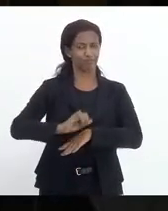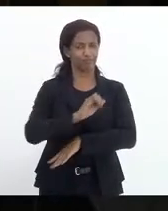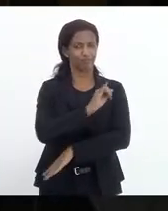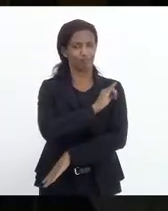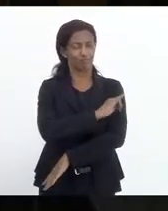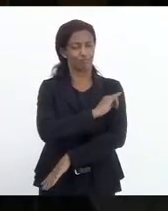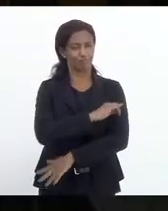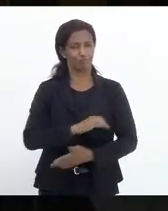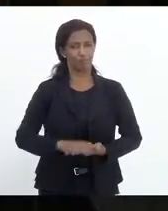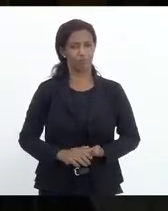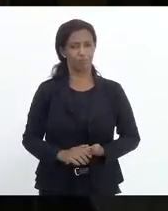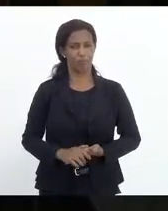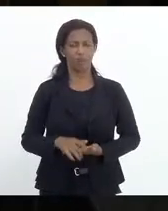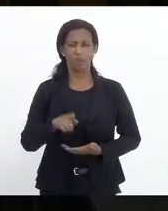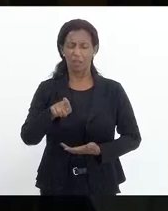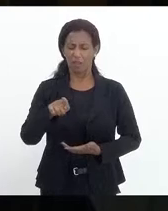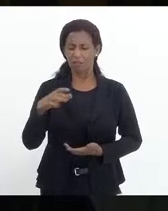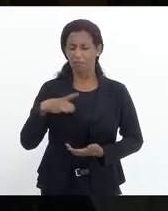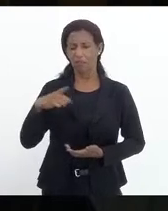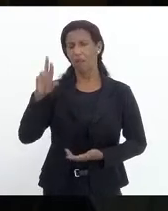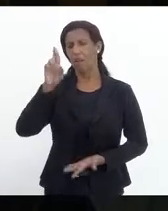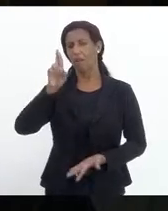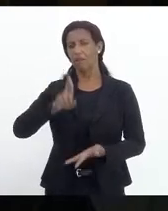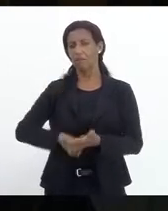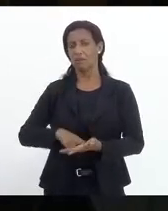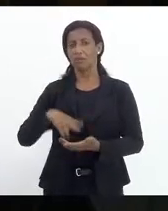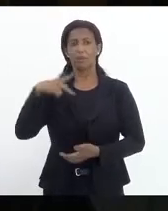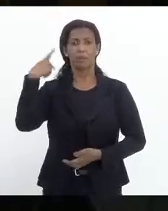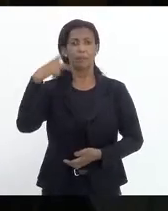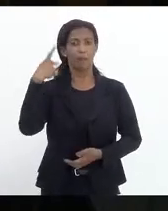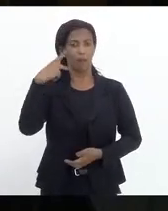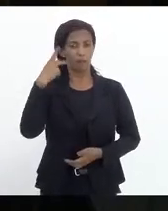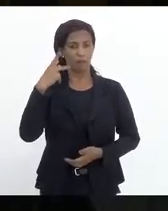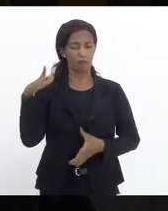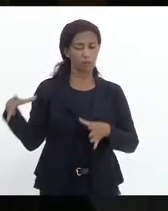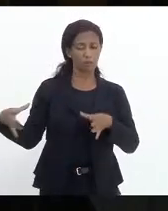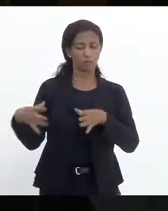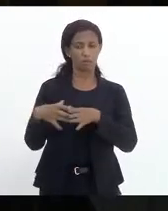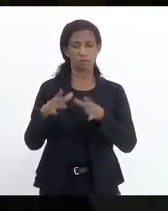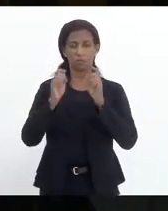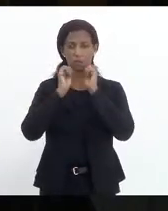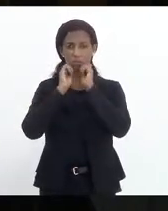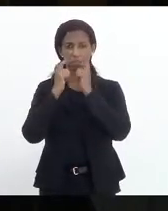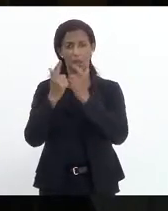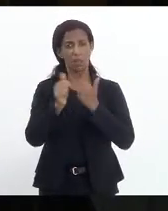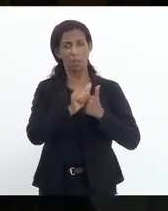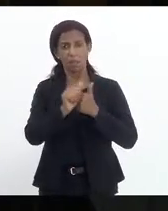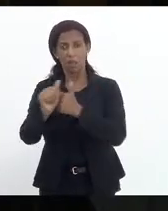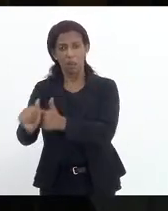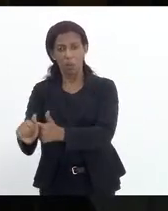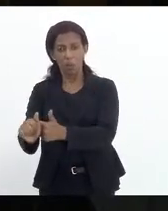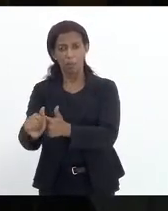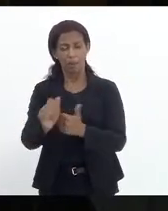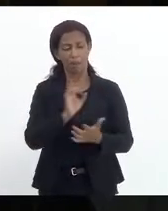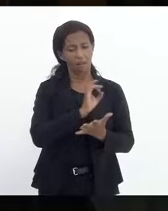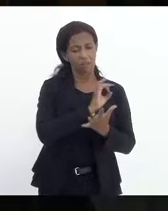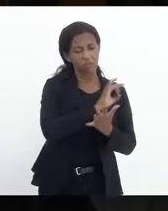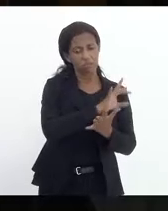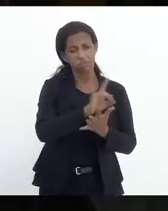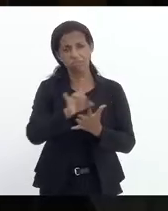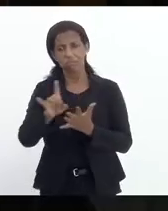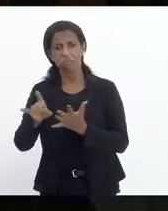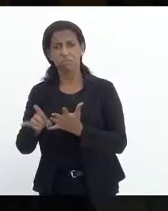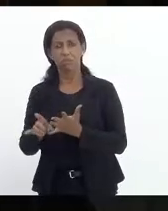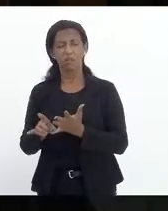vossa excelência tem razão do Parlamento Fluminense acompanhar Pari passu